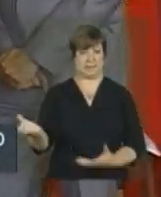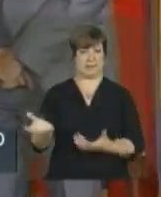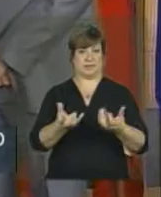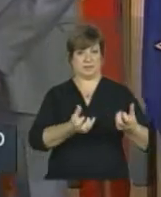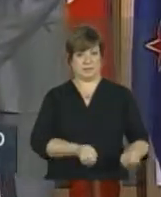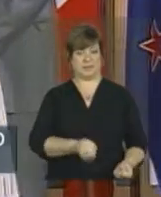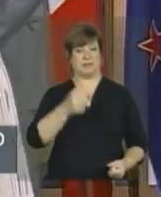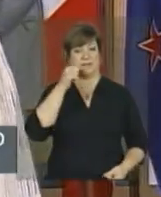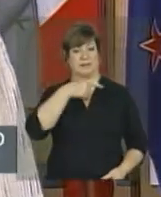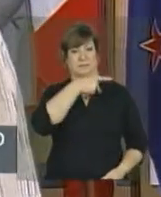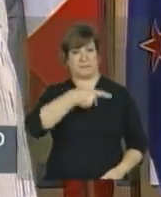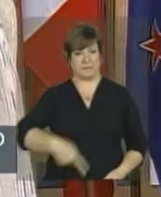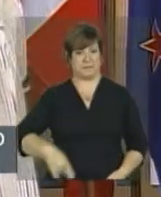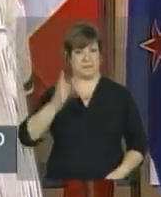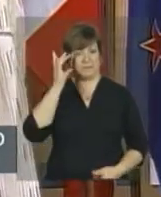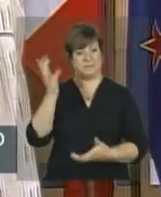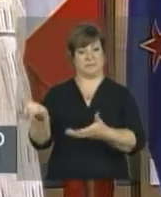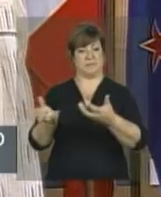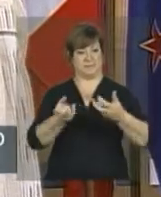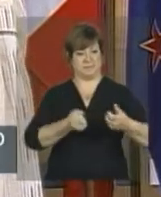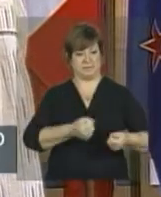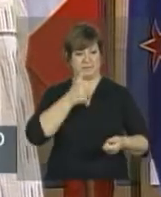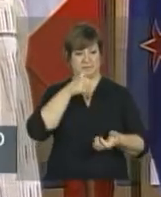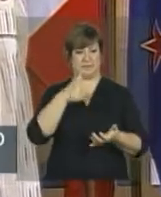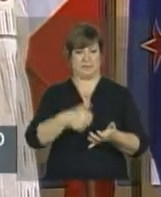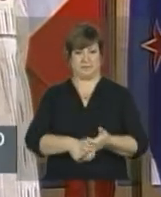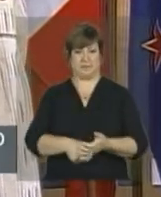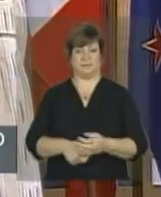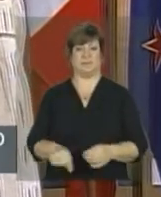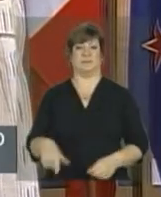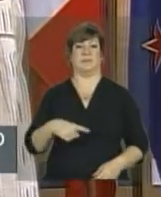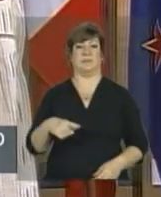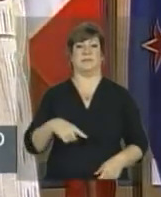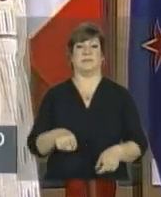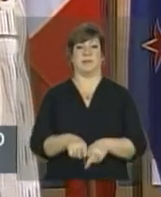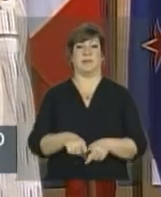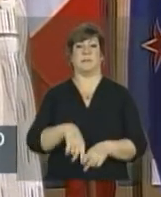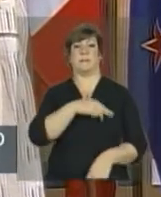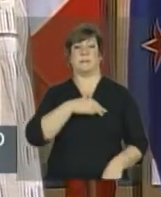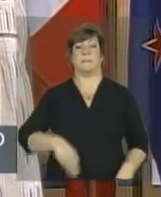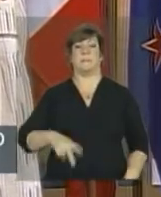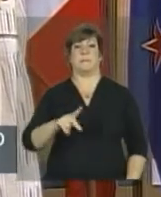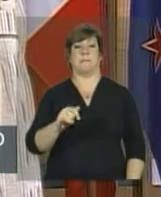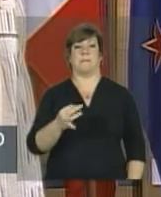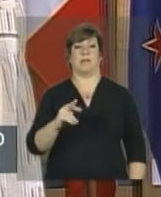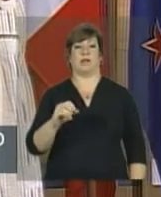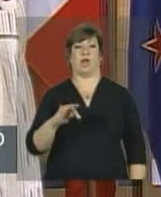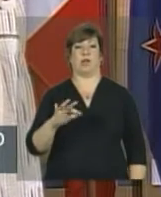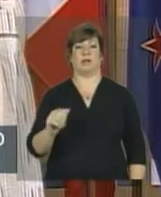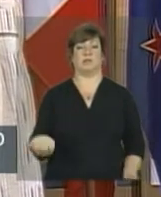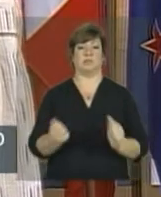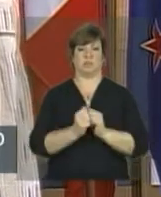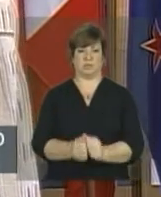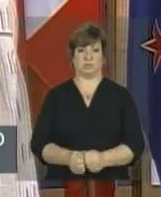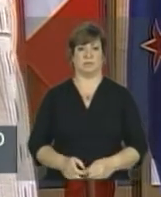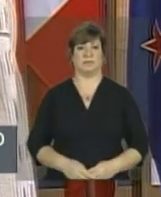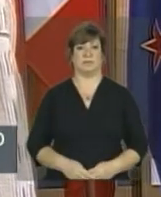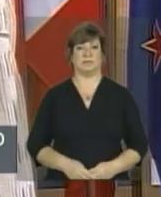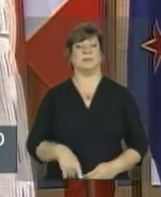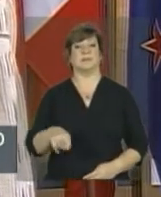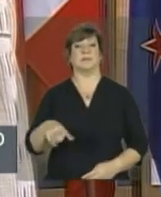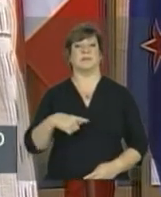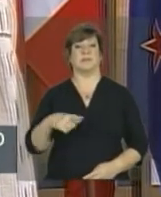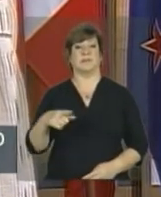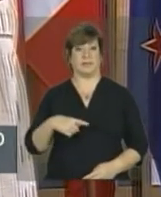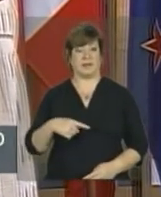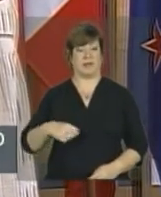pela presidenta Dilma Rousseff e pelo ministro das Relações Exteriores, Antônio Patriota. Ele